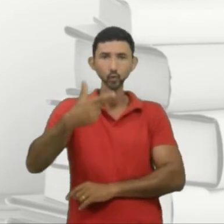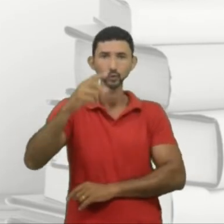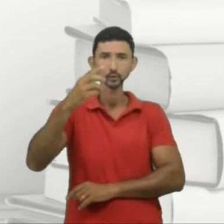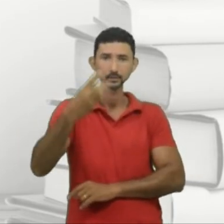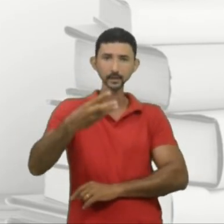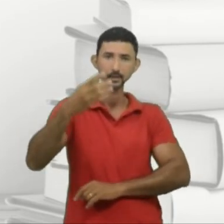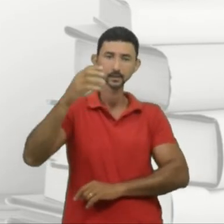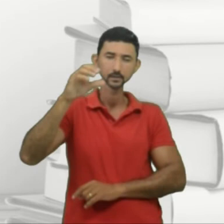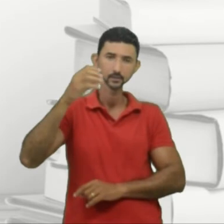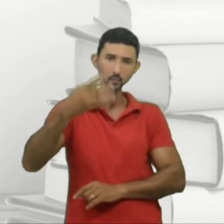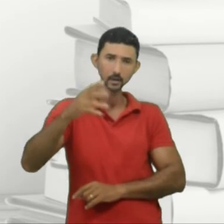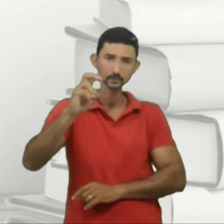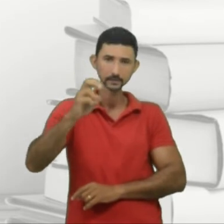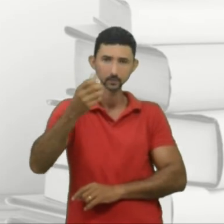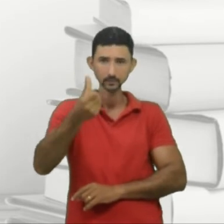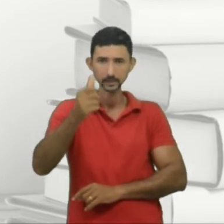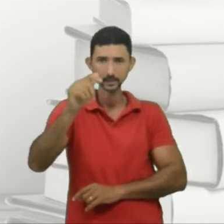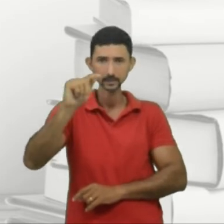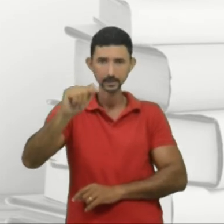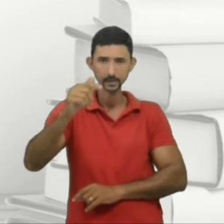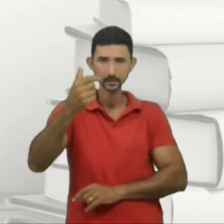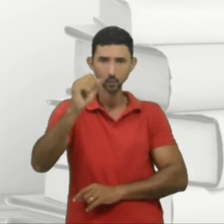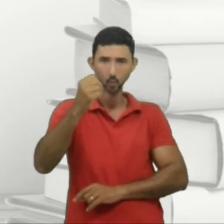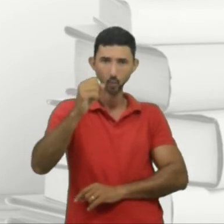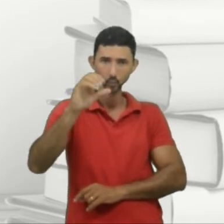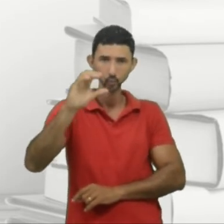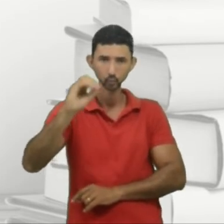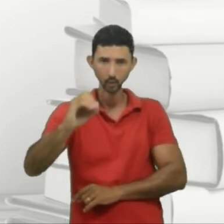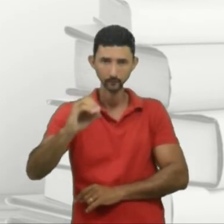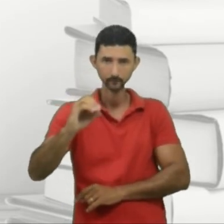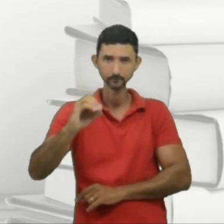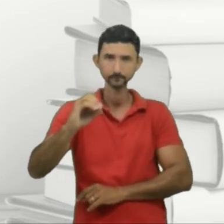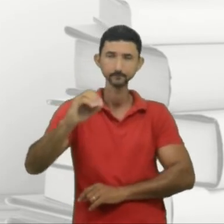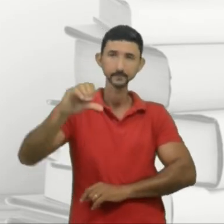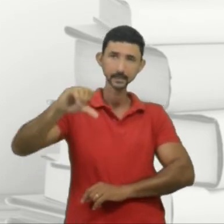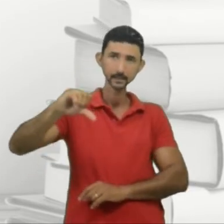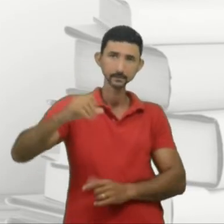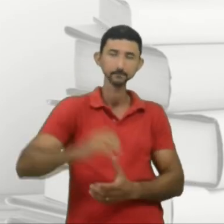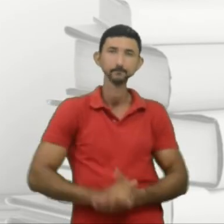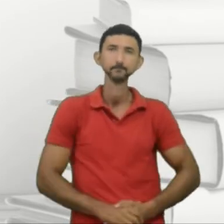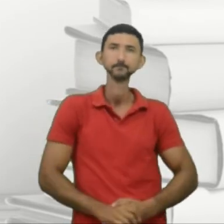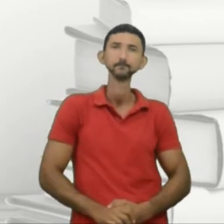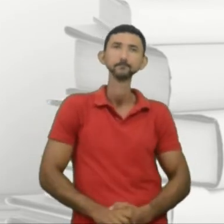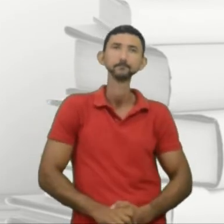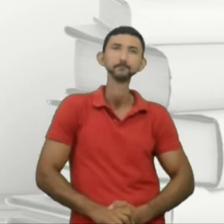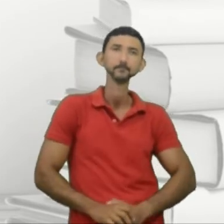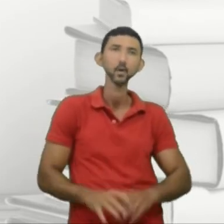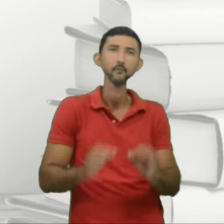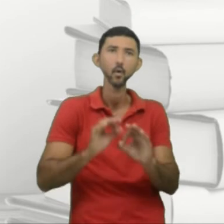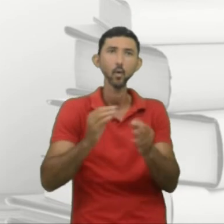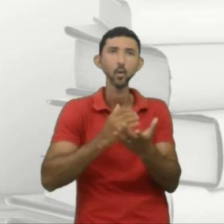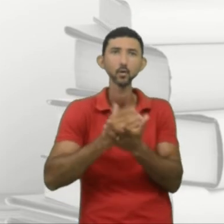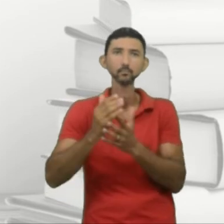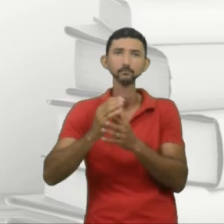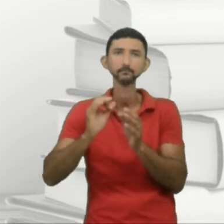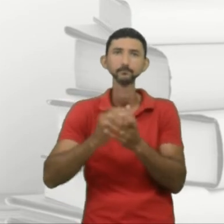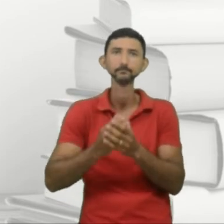6, 7, 8, 9, você vai ter 10 algarismos. Então, vamos aplicar o princípio